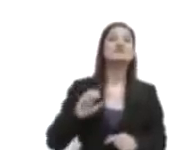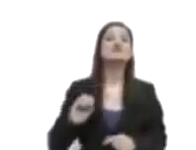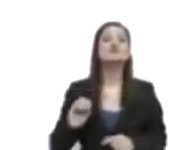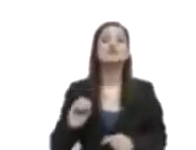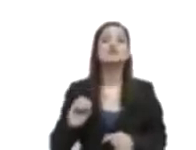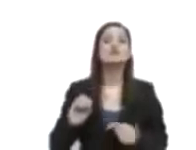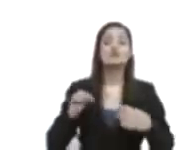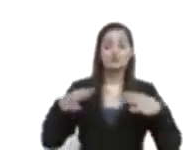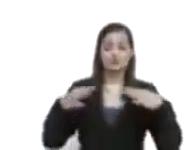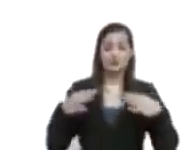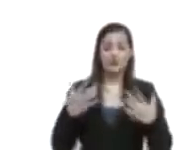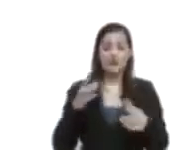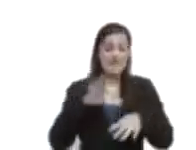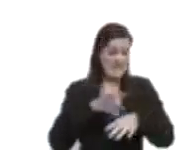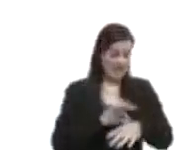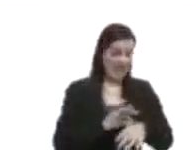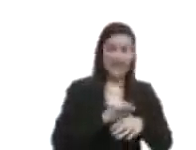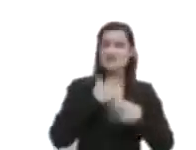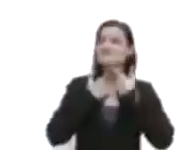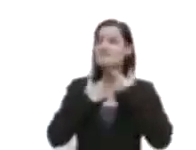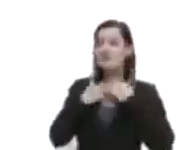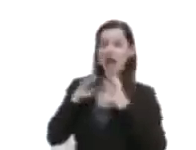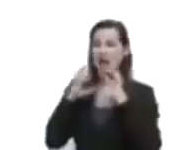inclinações animalescas, animais,